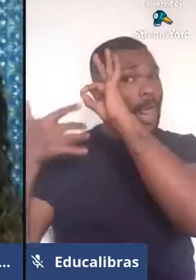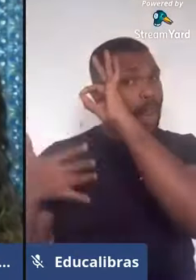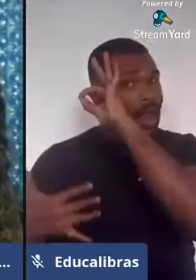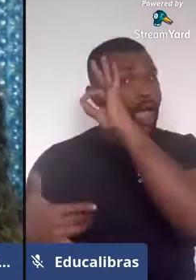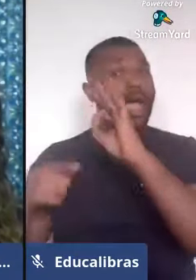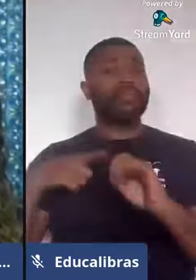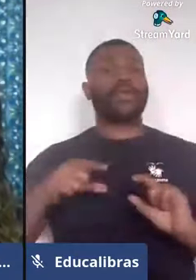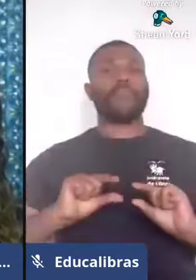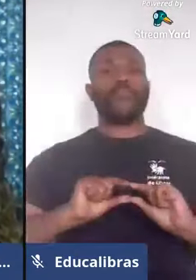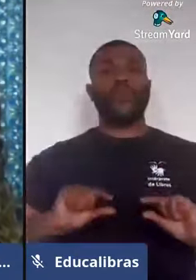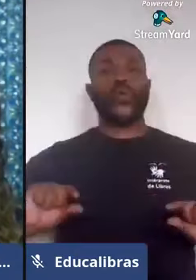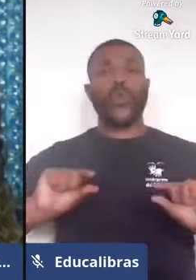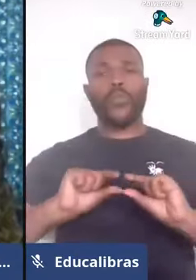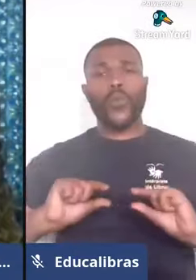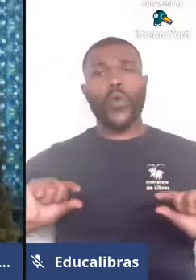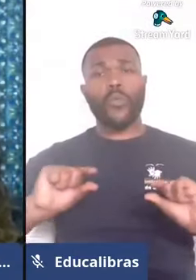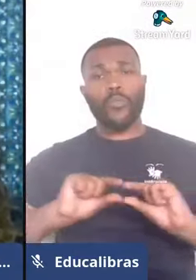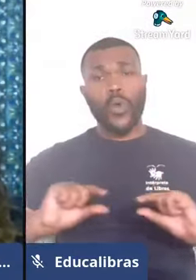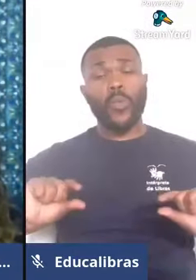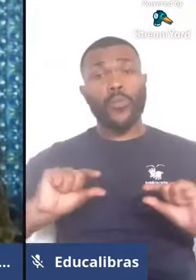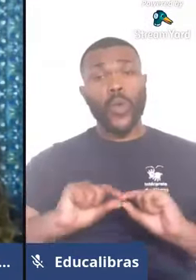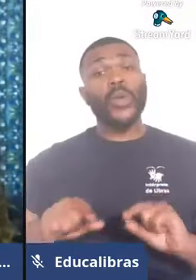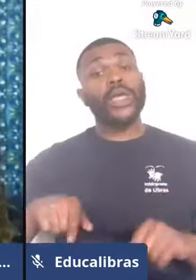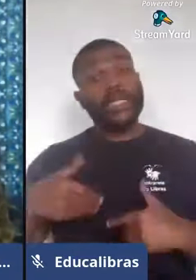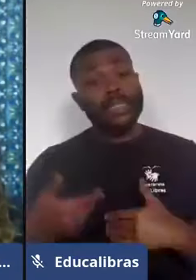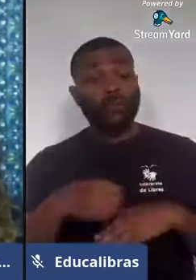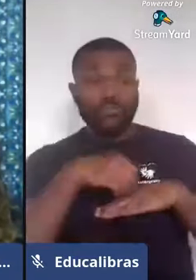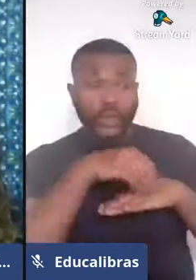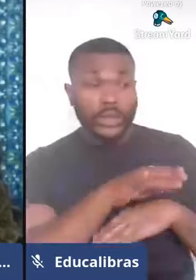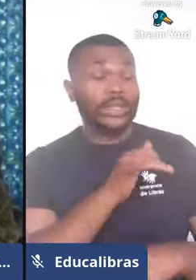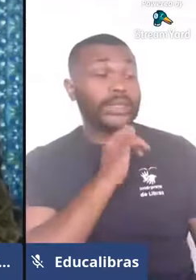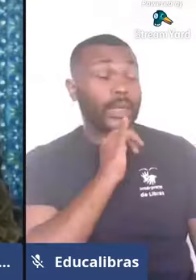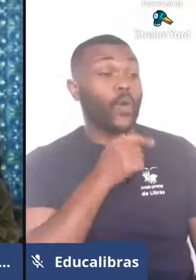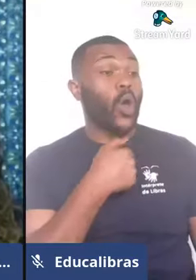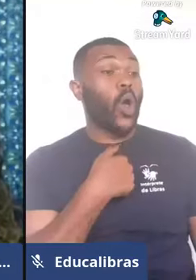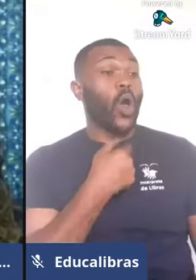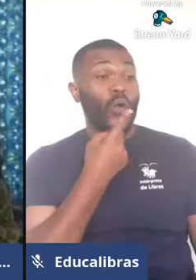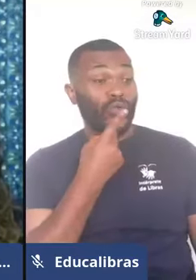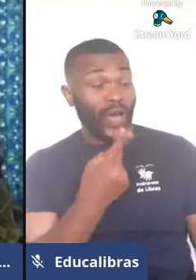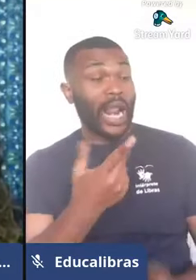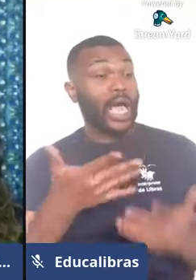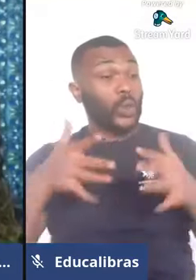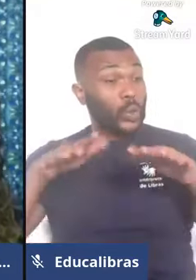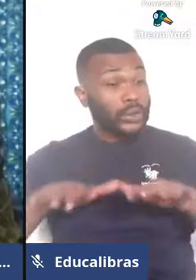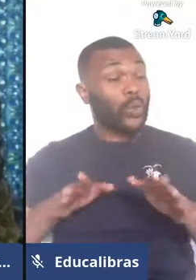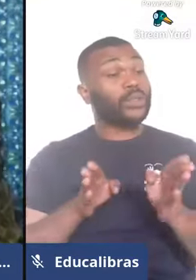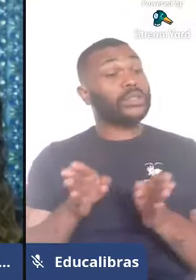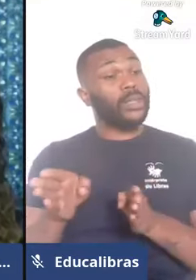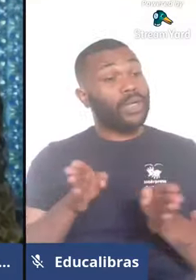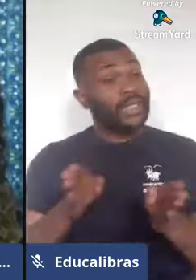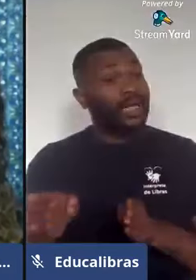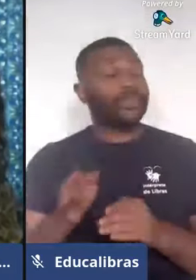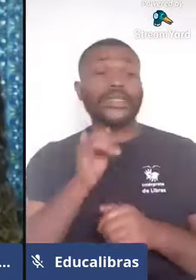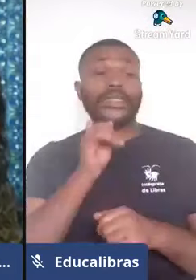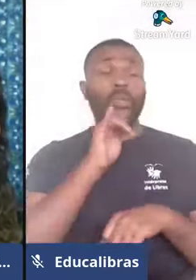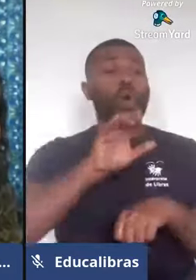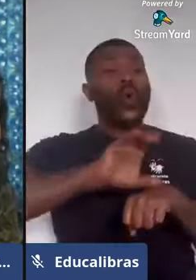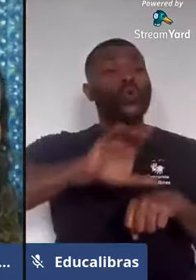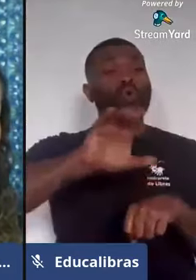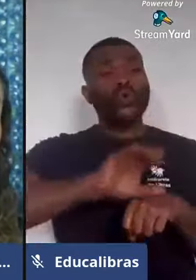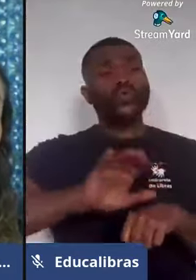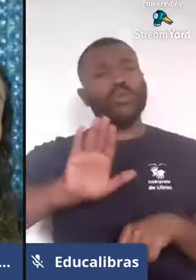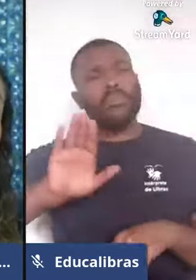né? Então a gente orienta também a empresa nesse sentido, de que não adianta você falar de inclusão e acessibilidade e oferecer um curso sem